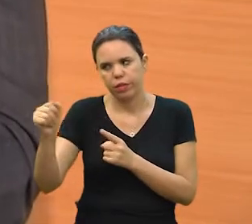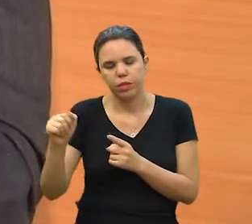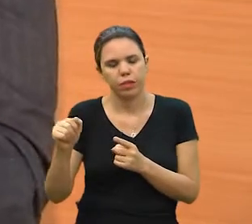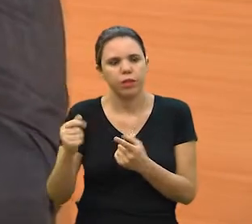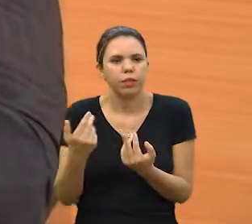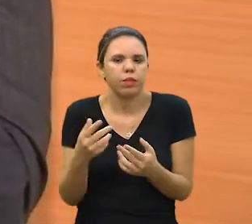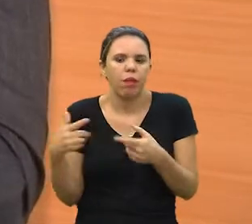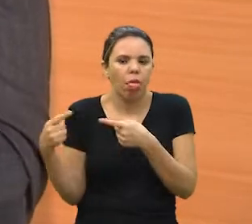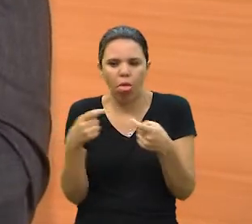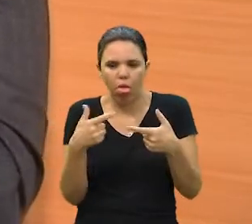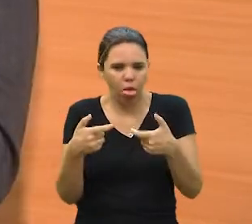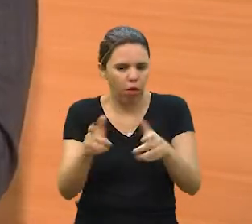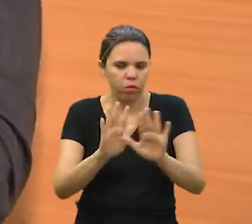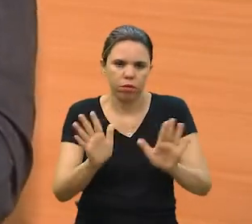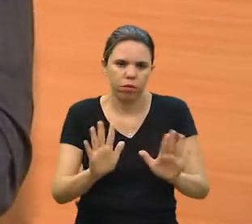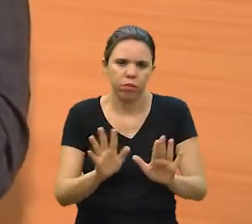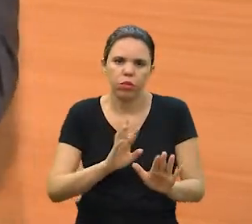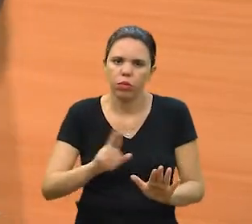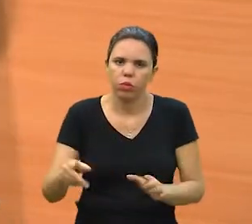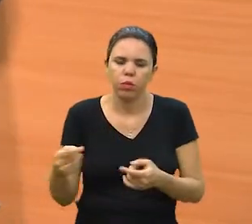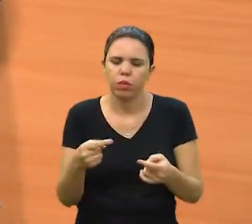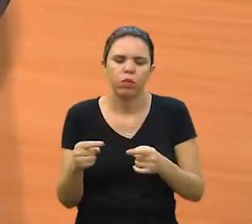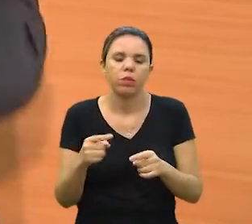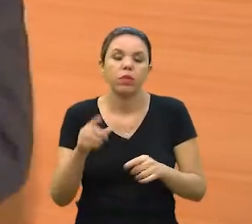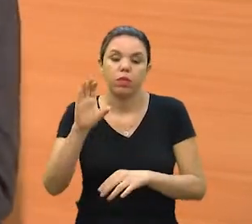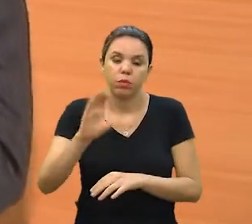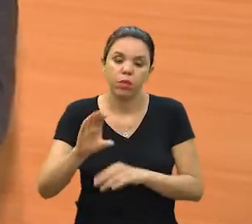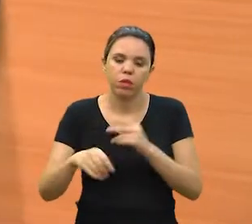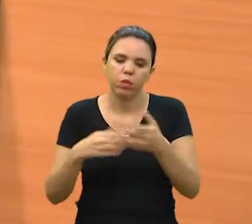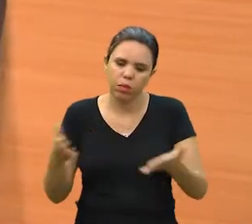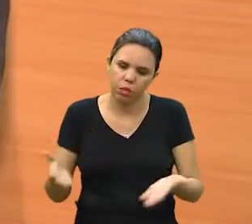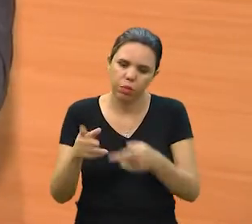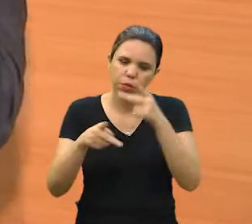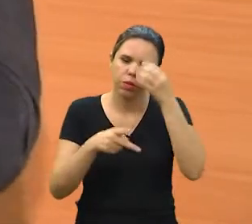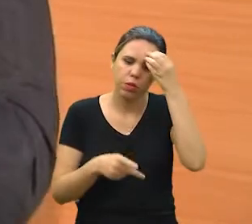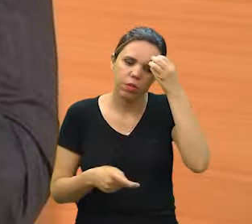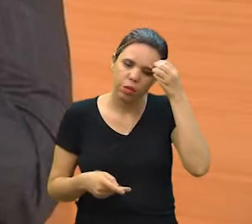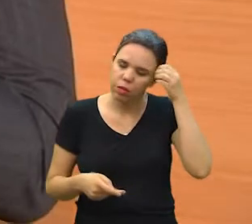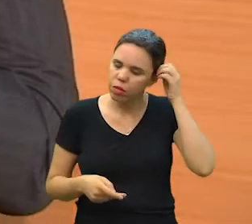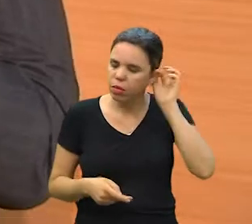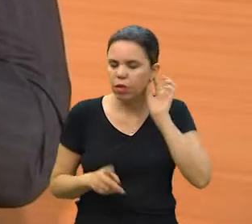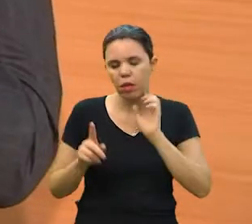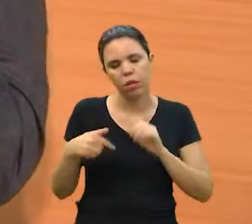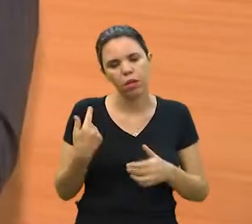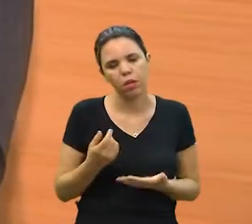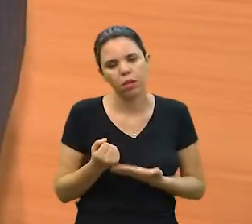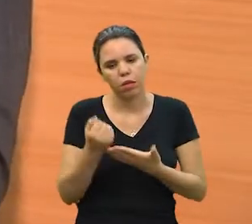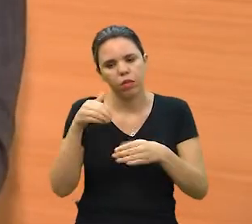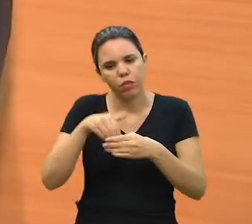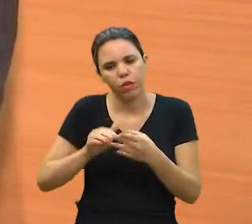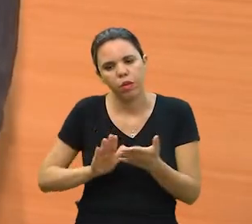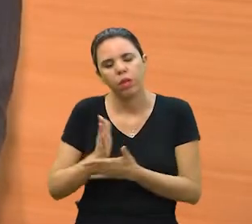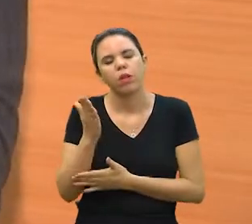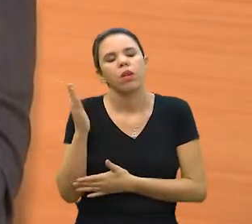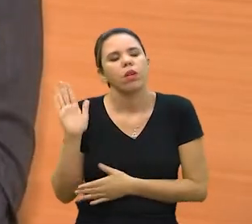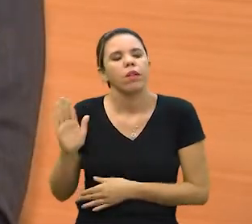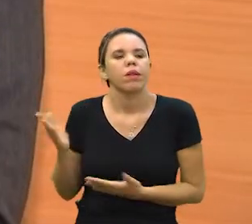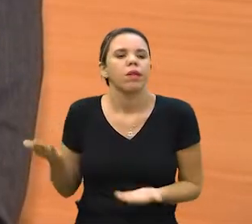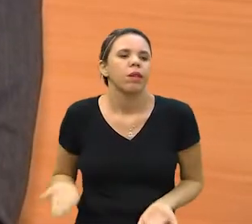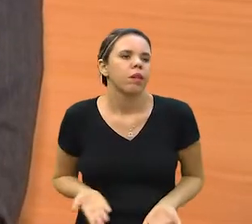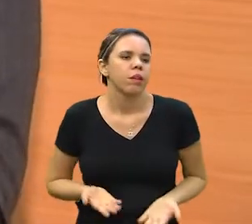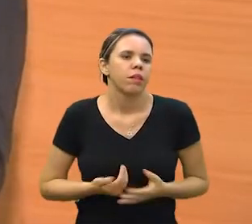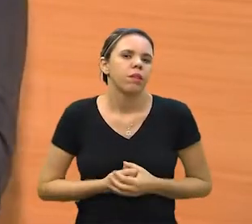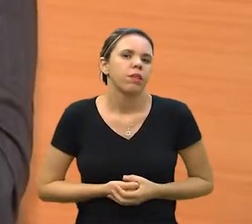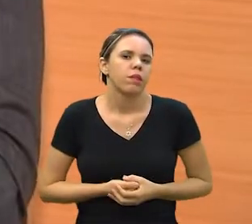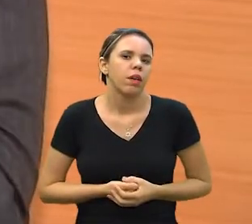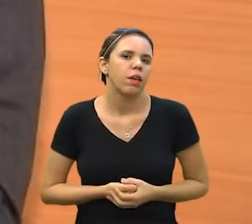vencer, como se fosse uma guerra. Não é isso. A gente tem que trabalhar para o cidadão, a gente tem que trabalhar para as pessoas que nos colocaram nessa condição